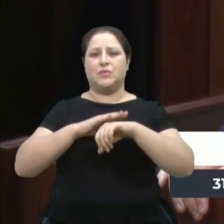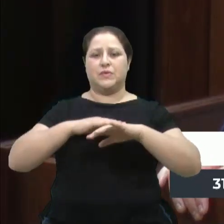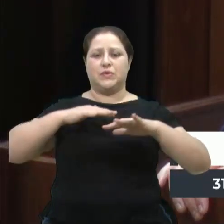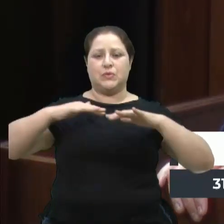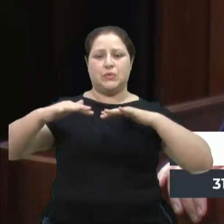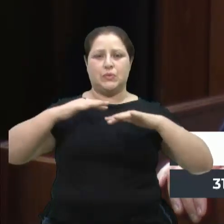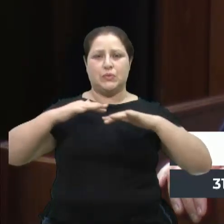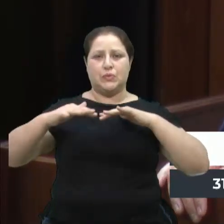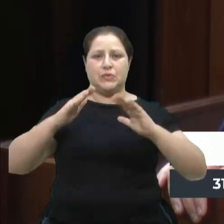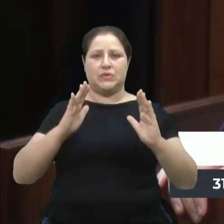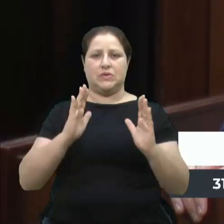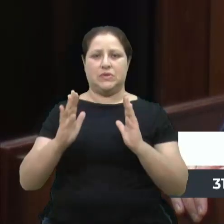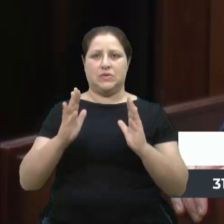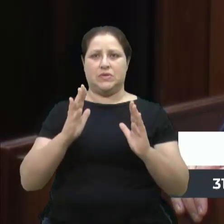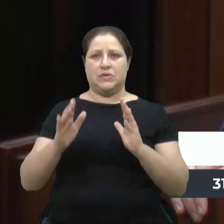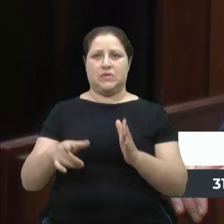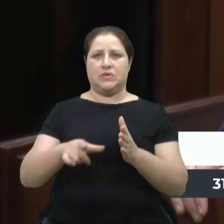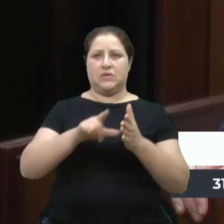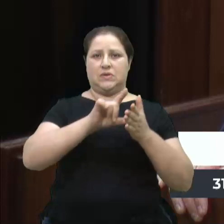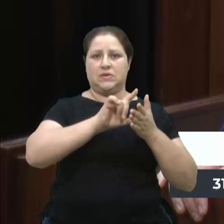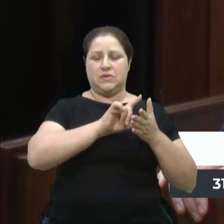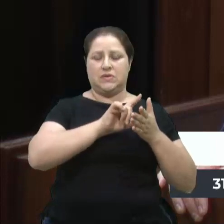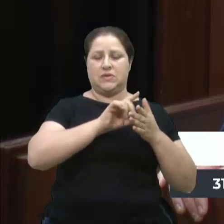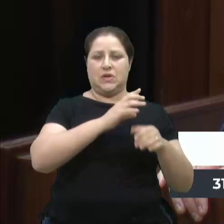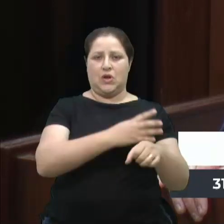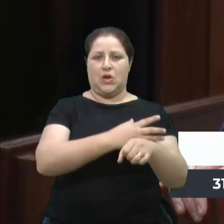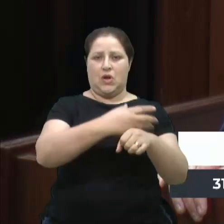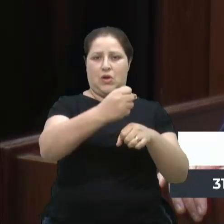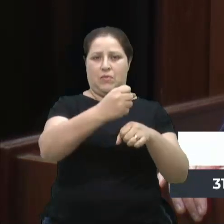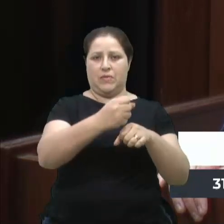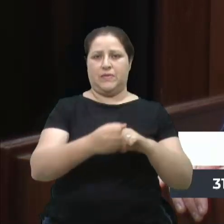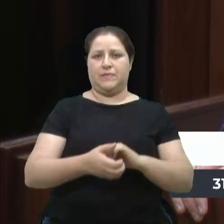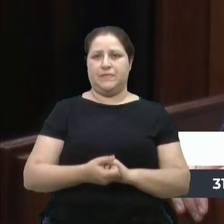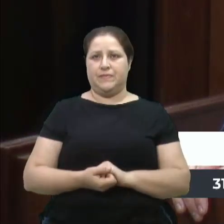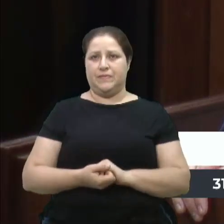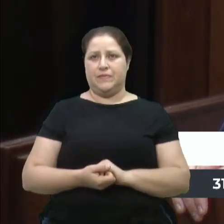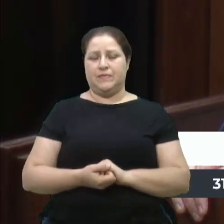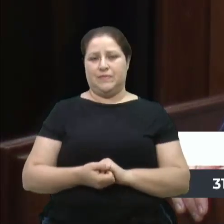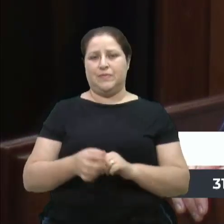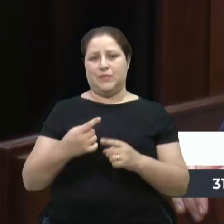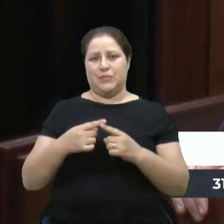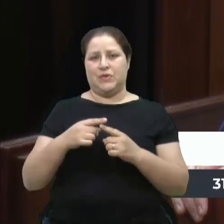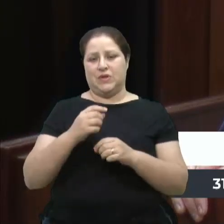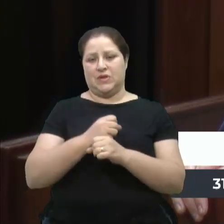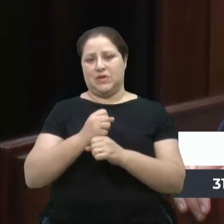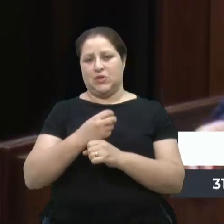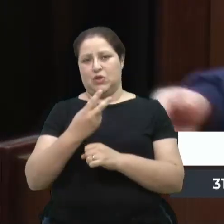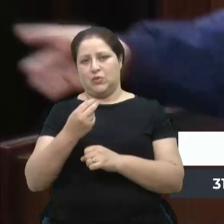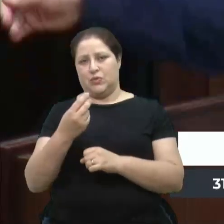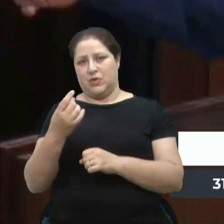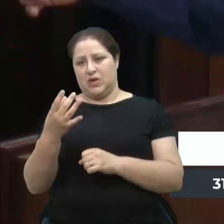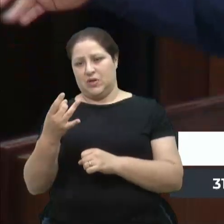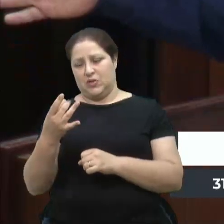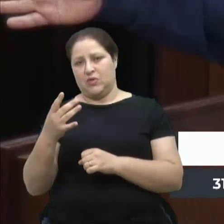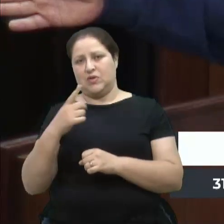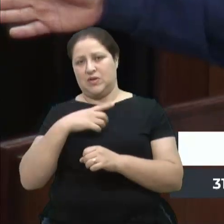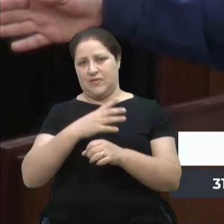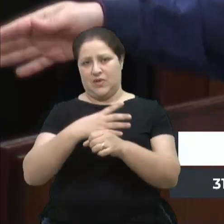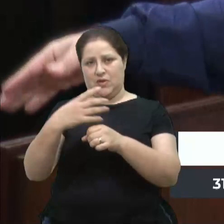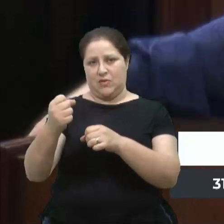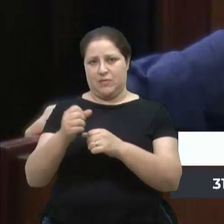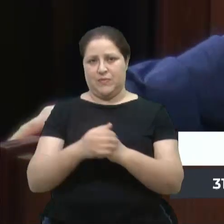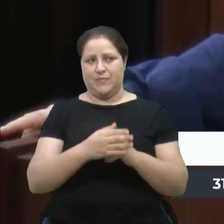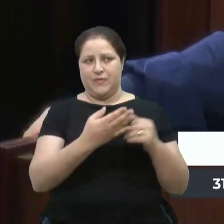manifestações, num período pré-Copa do Mundo, 2014, depois, fecha a porta, por